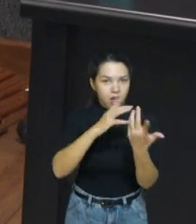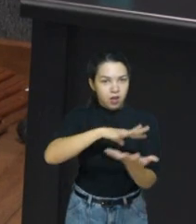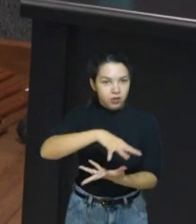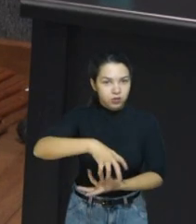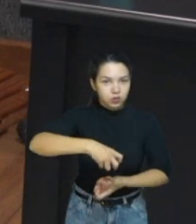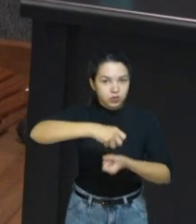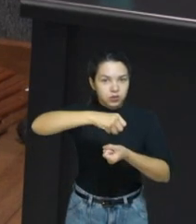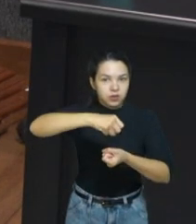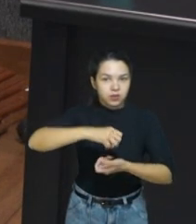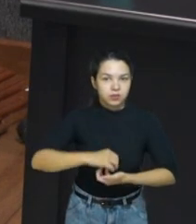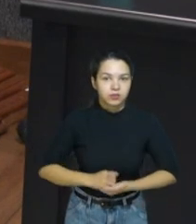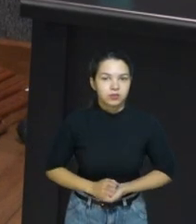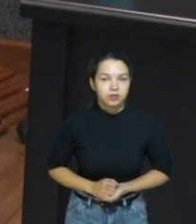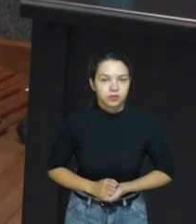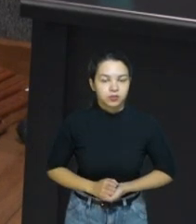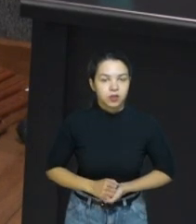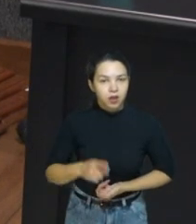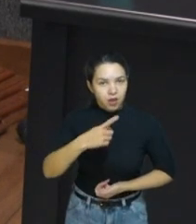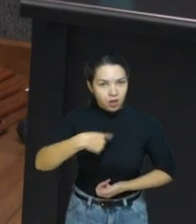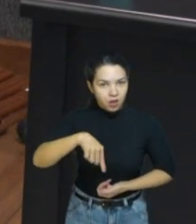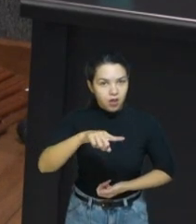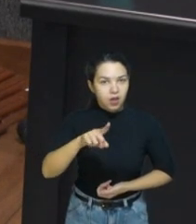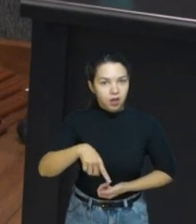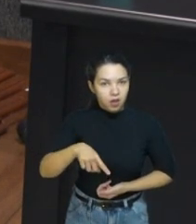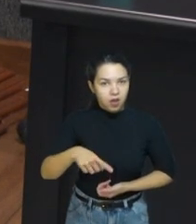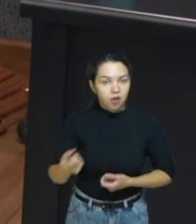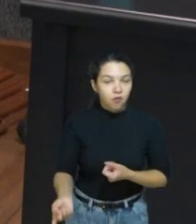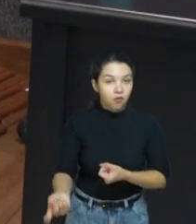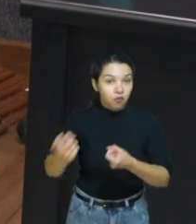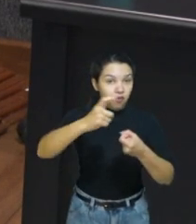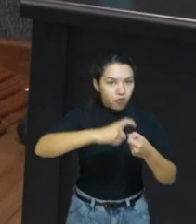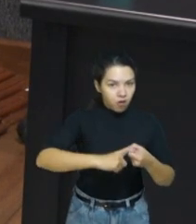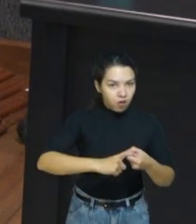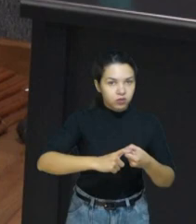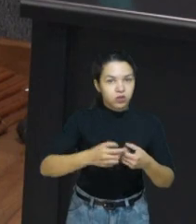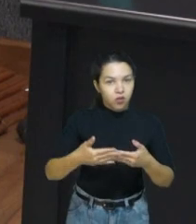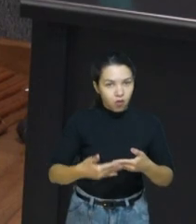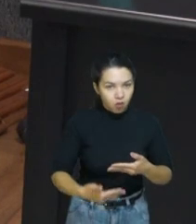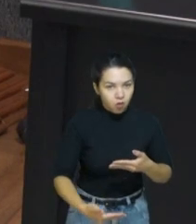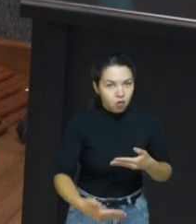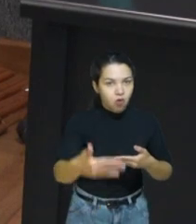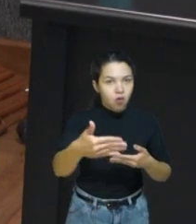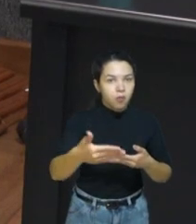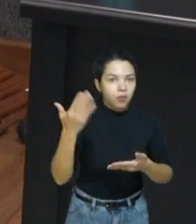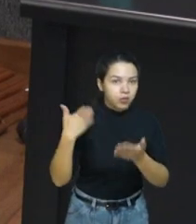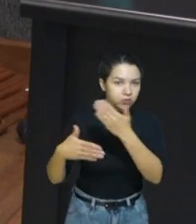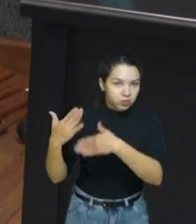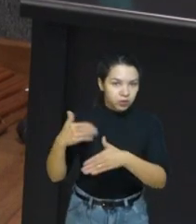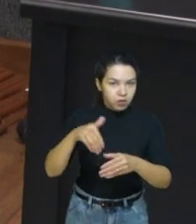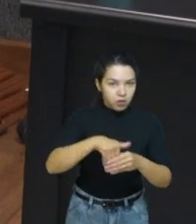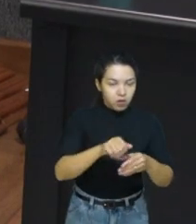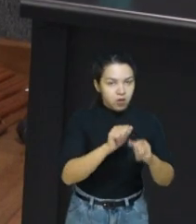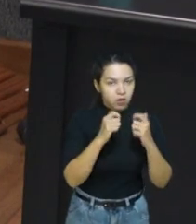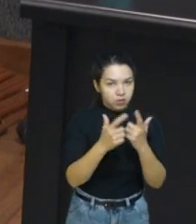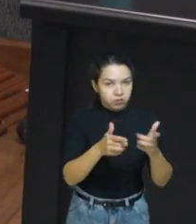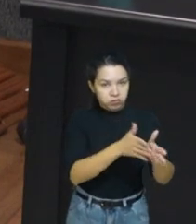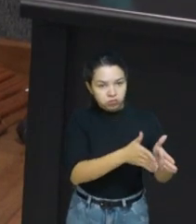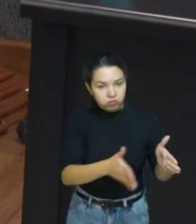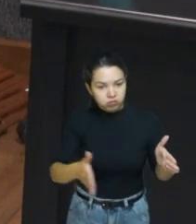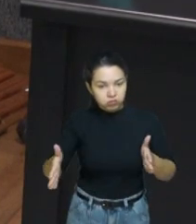Sustentável. É uma retomada que começou já logo nos primeiros dias da